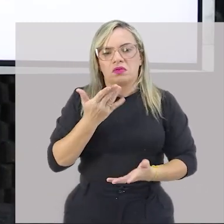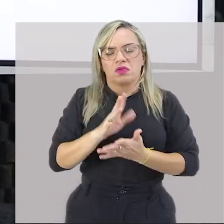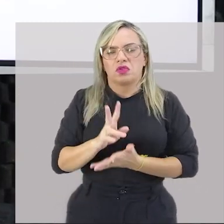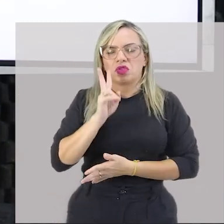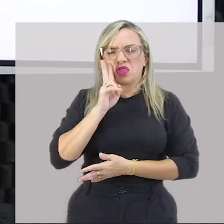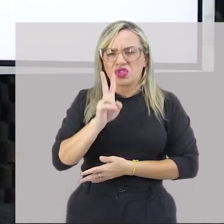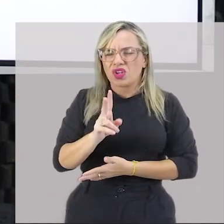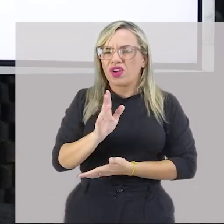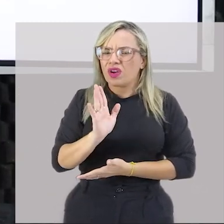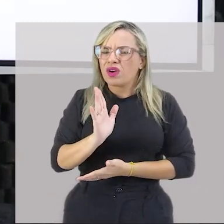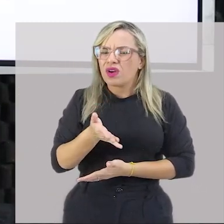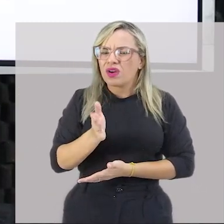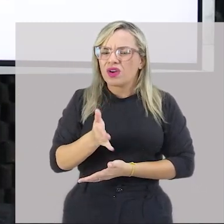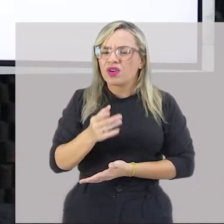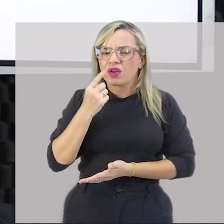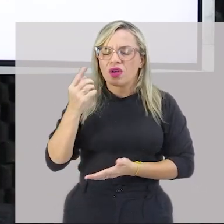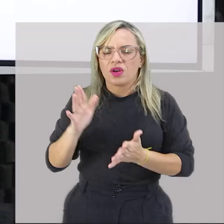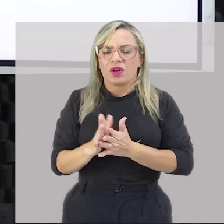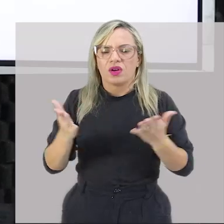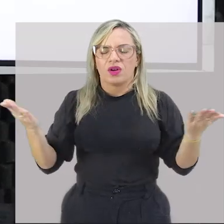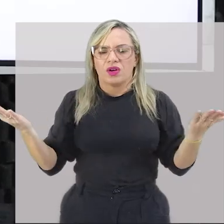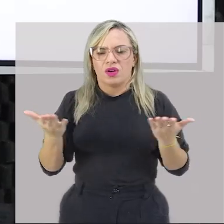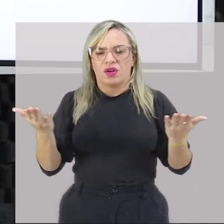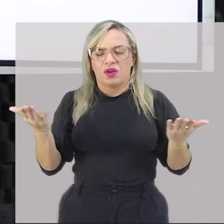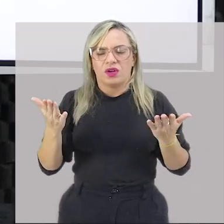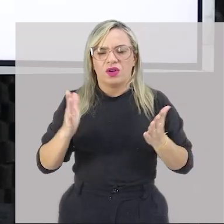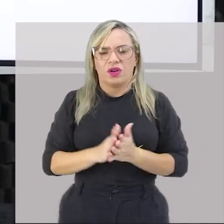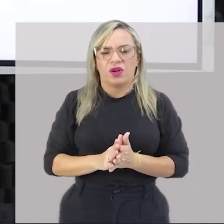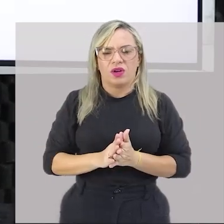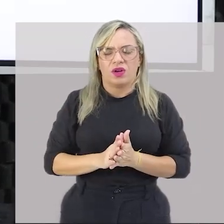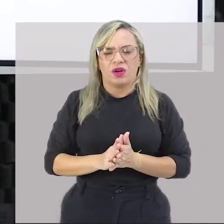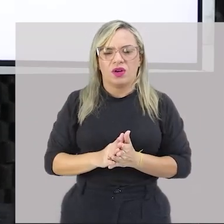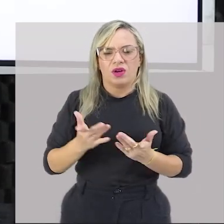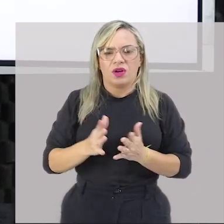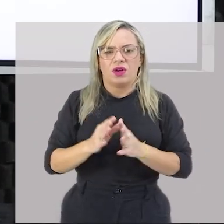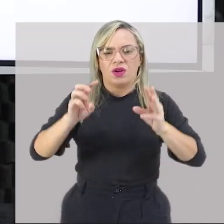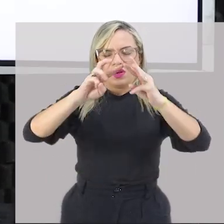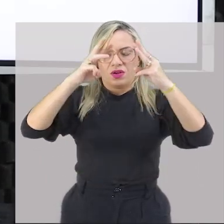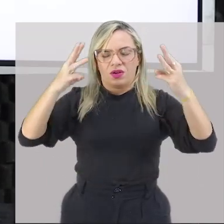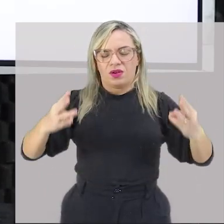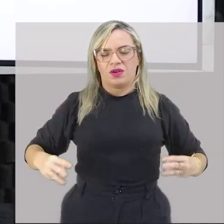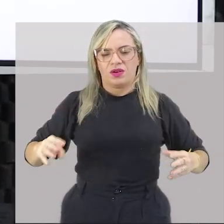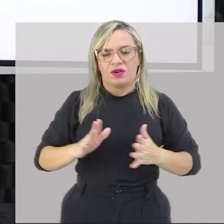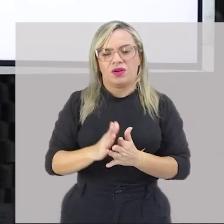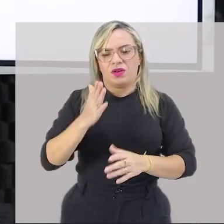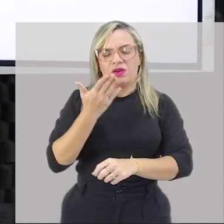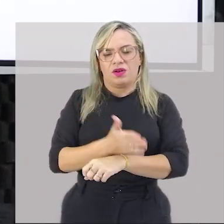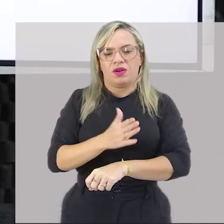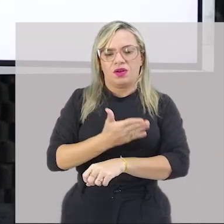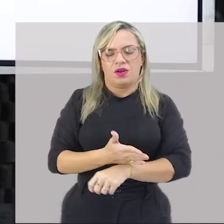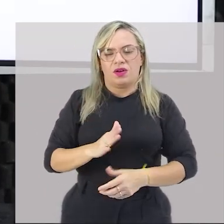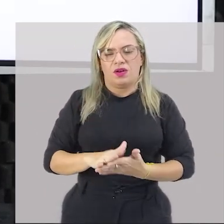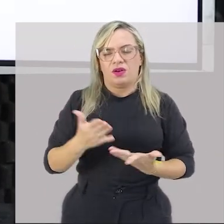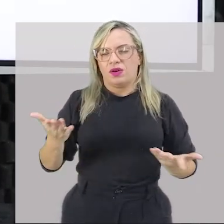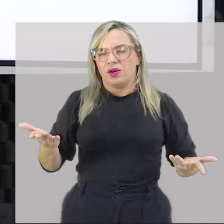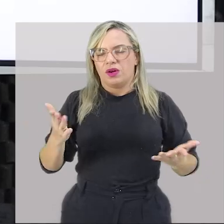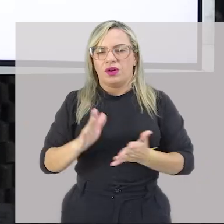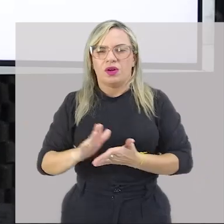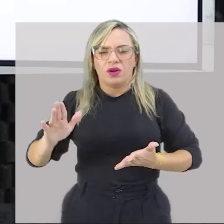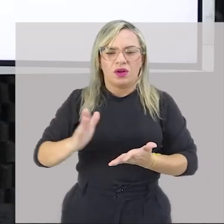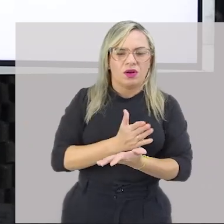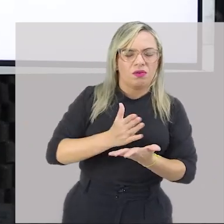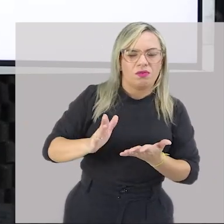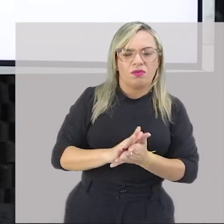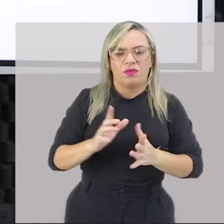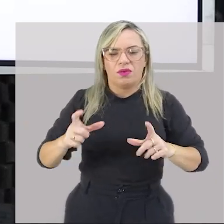dessa. Essa balança, hoje, ela é peça de museu, praticamente é peça de museu. Só se você for em alguns